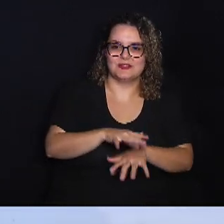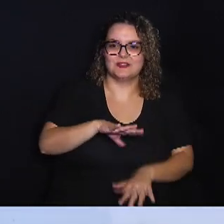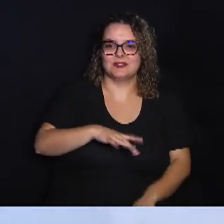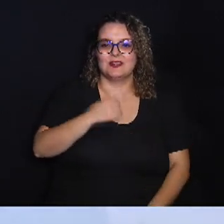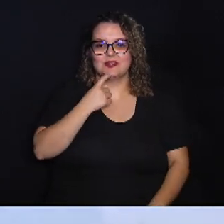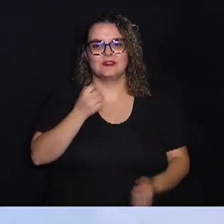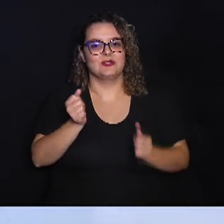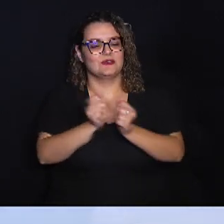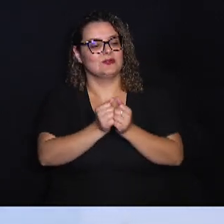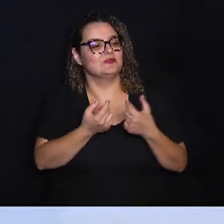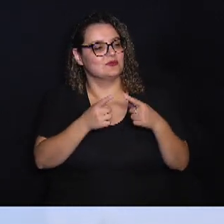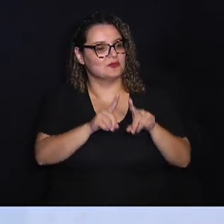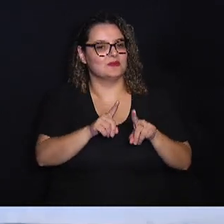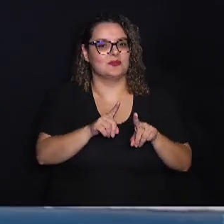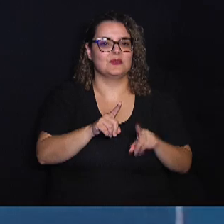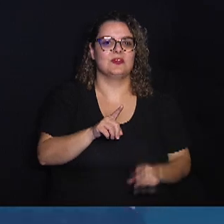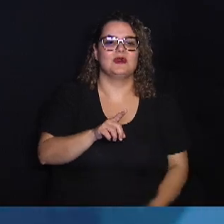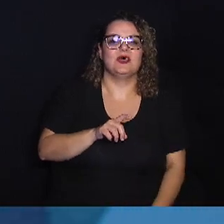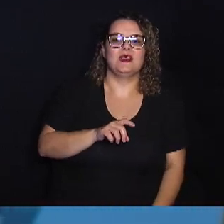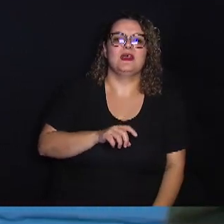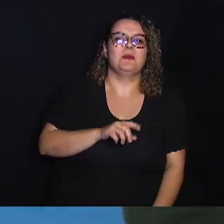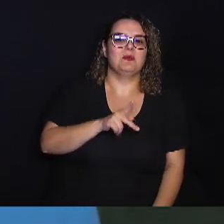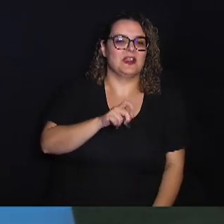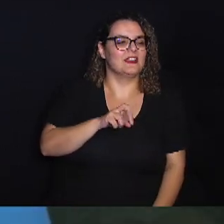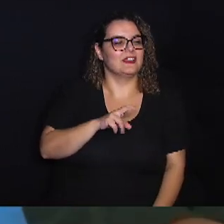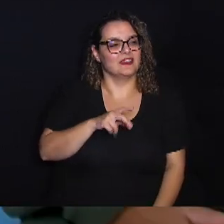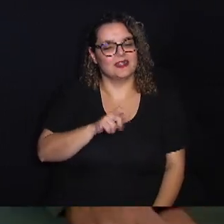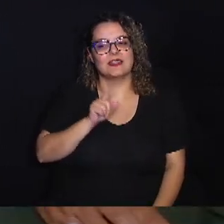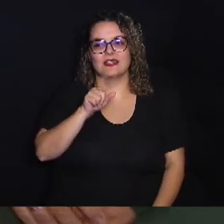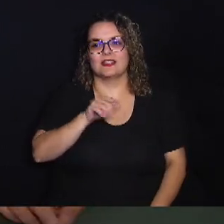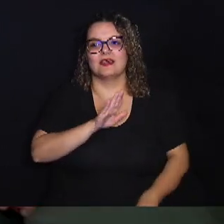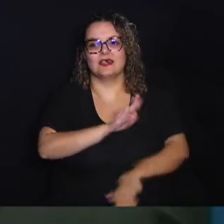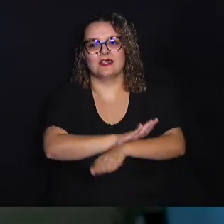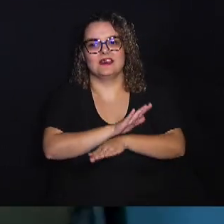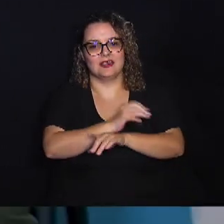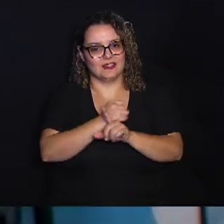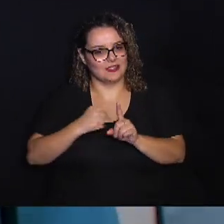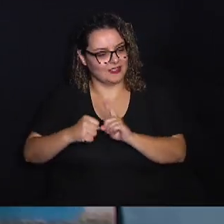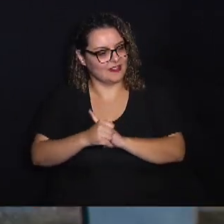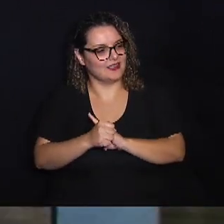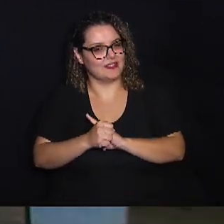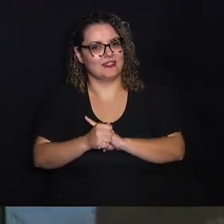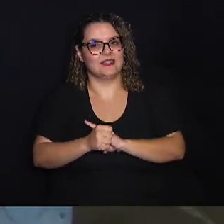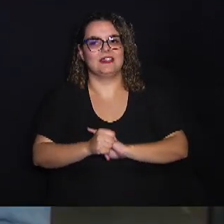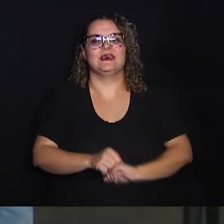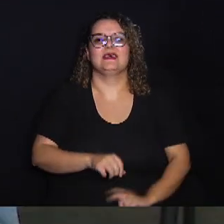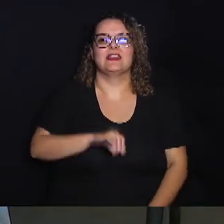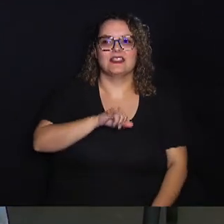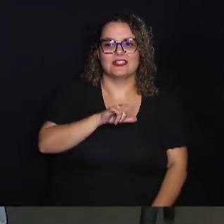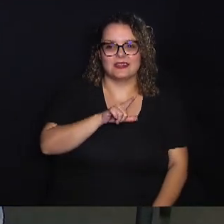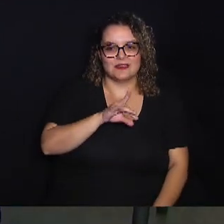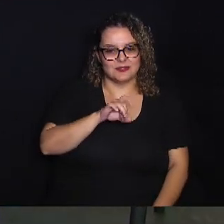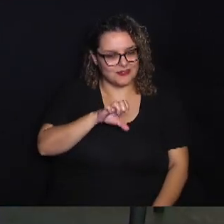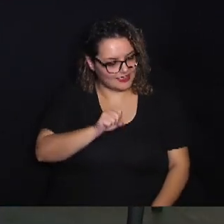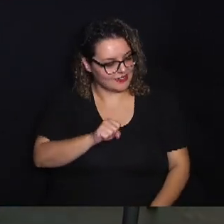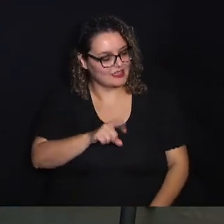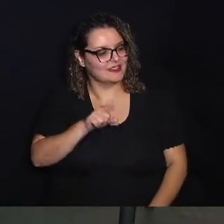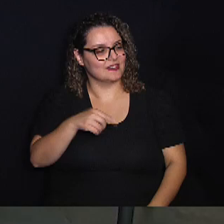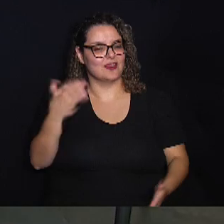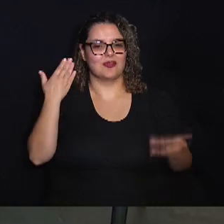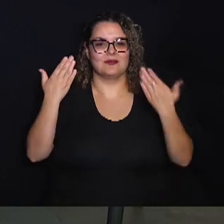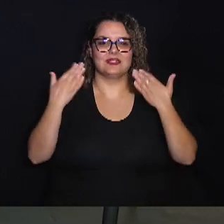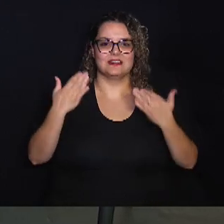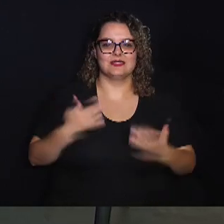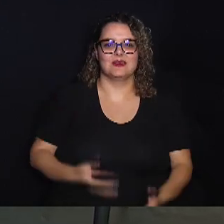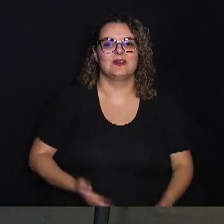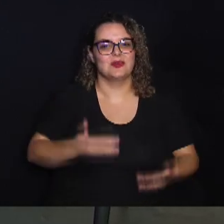meu lado com o Hermes Pereira, que é assistente social do centro, e a Wildes Assis, que é psicóloga do Centro Cultural.